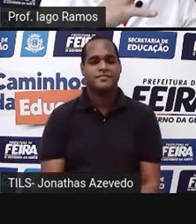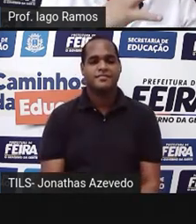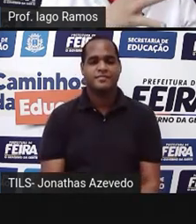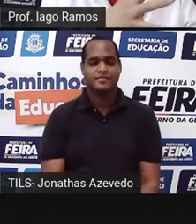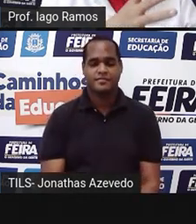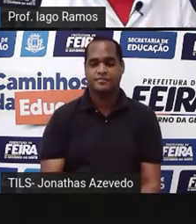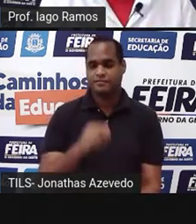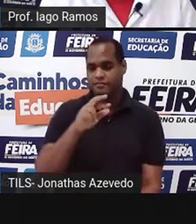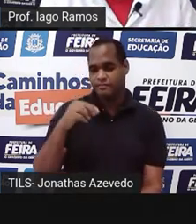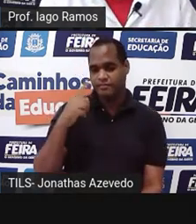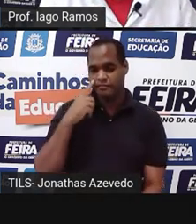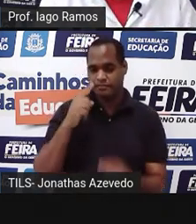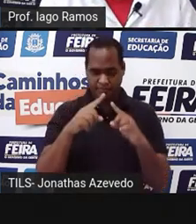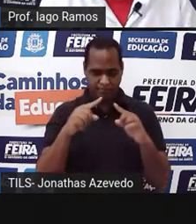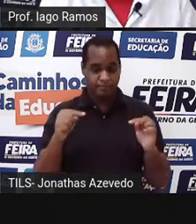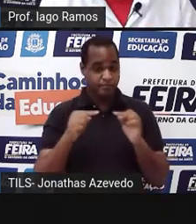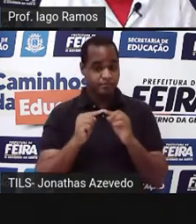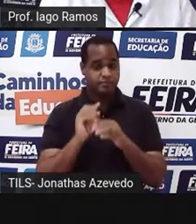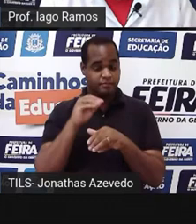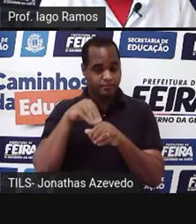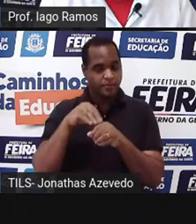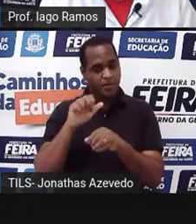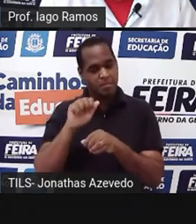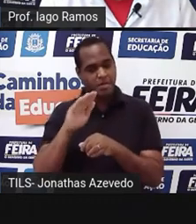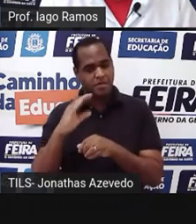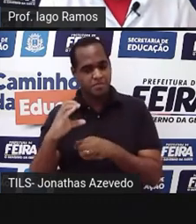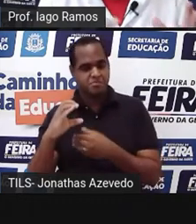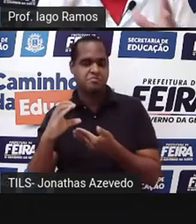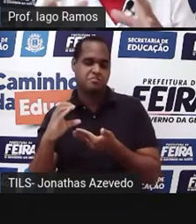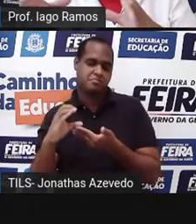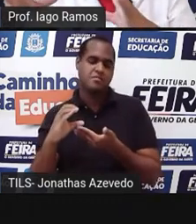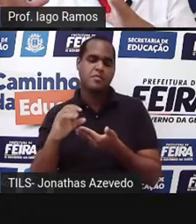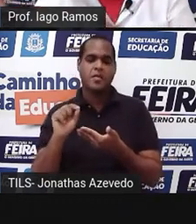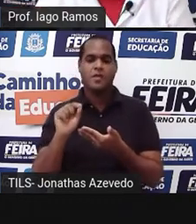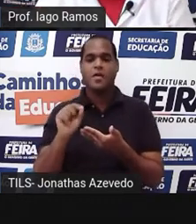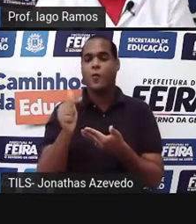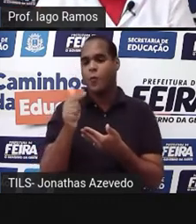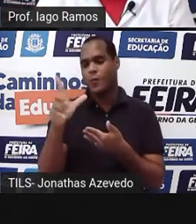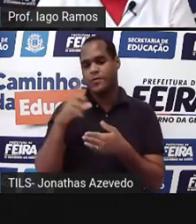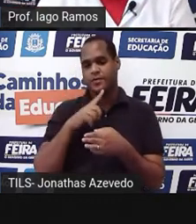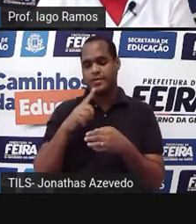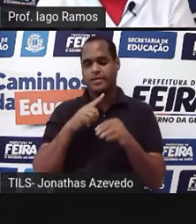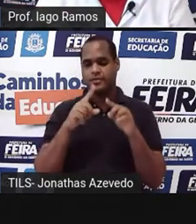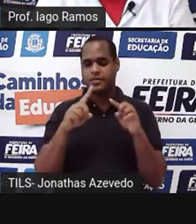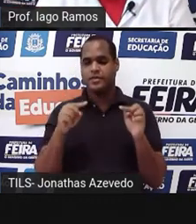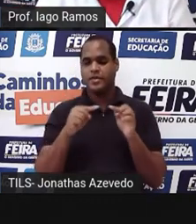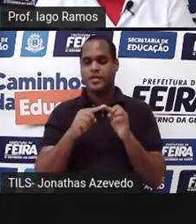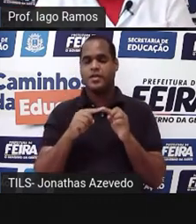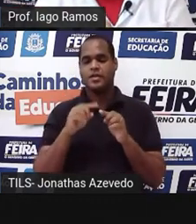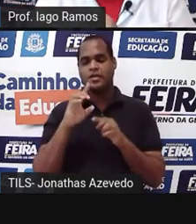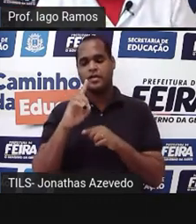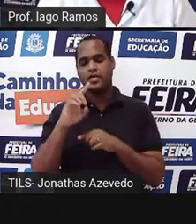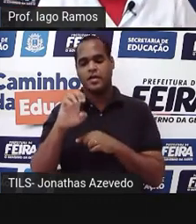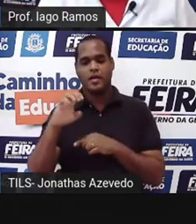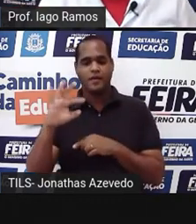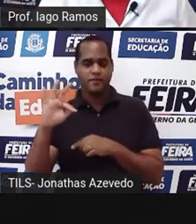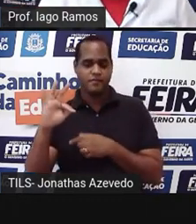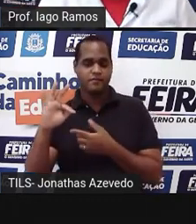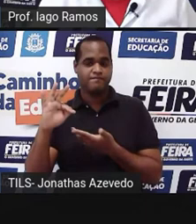com os ângulos do triângulo menor, que é o triângulo ABC, e com os ângulos do triângulo maior, que é o triângulo